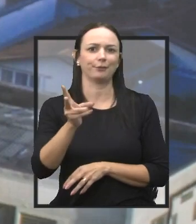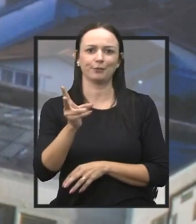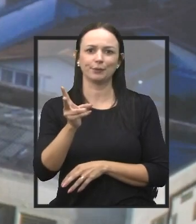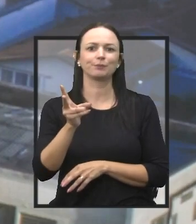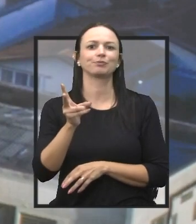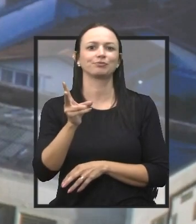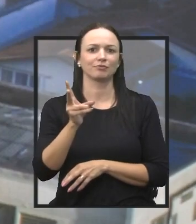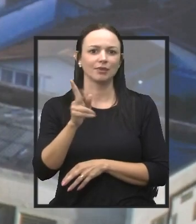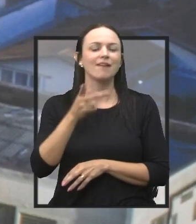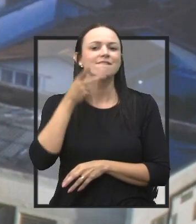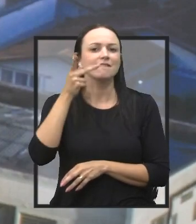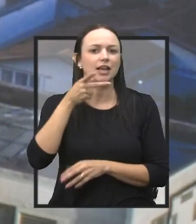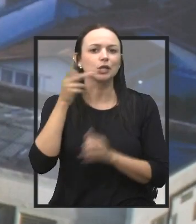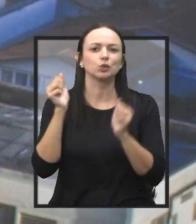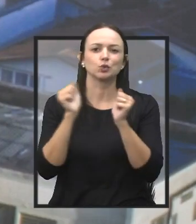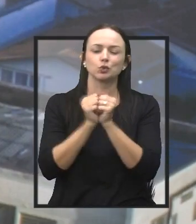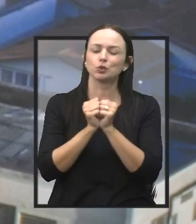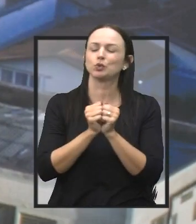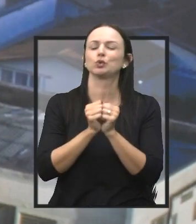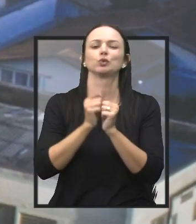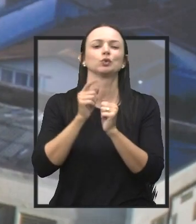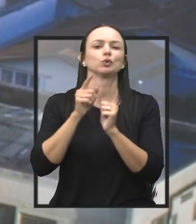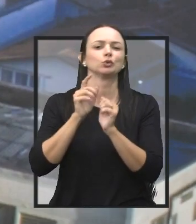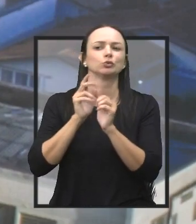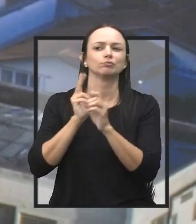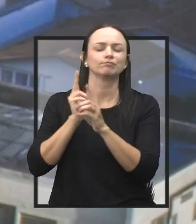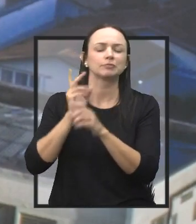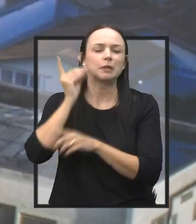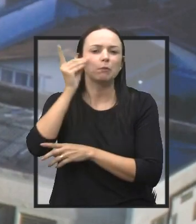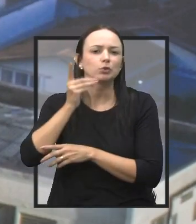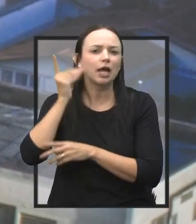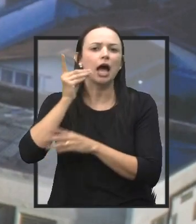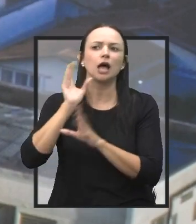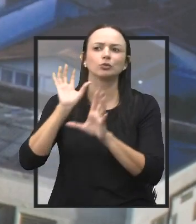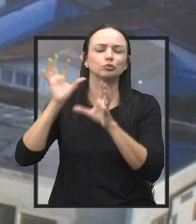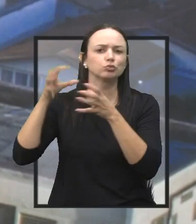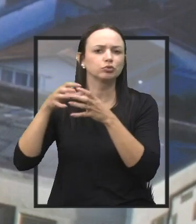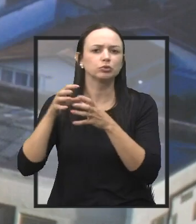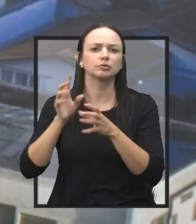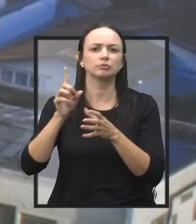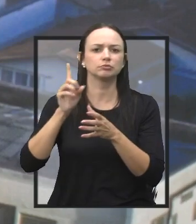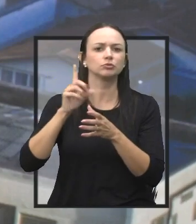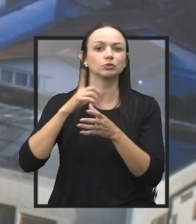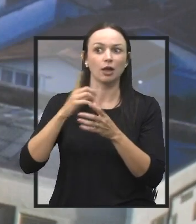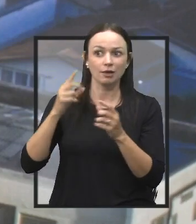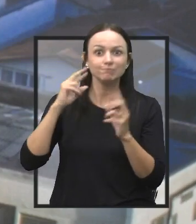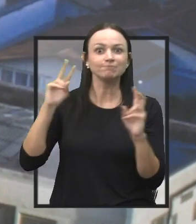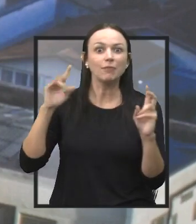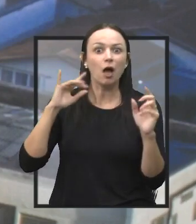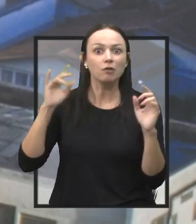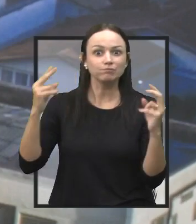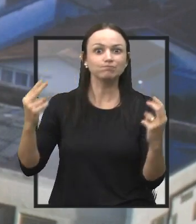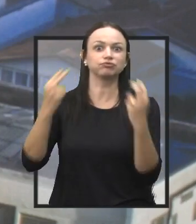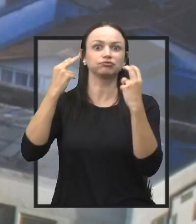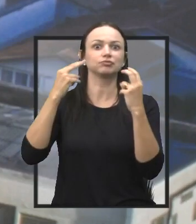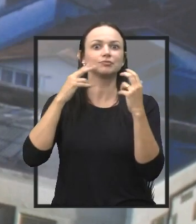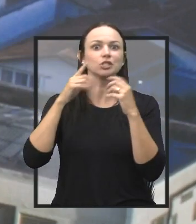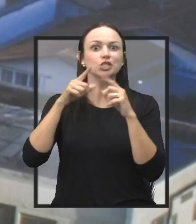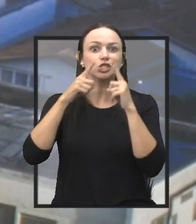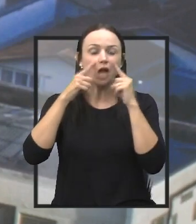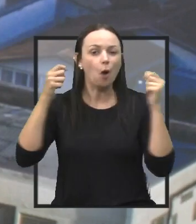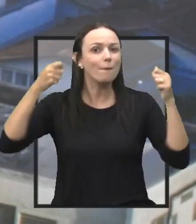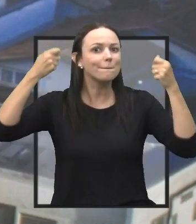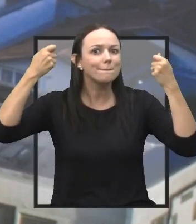né, falando com o deputado, falando ali com o pessoal para deixar sempre Jaú em evidência. A gente tem que falar que Jaú